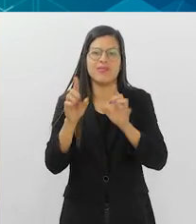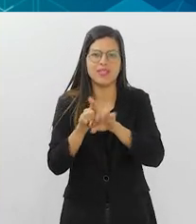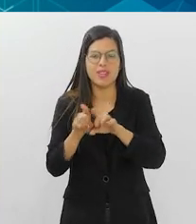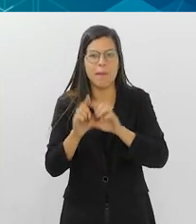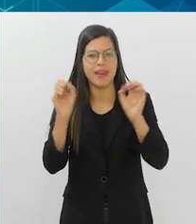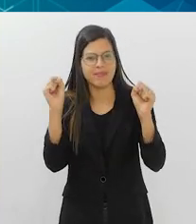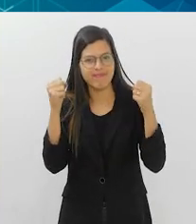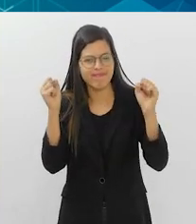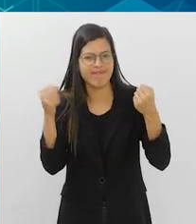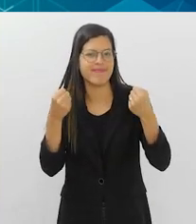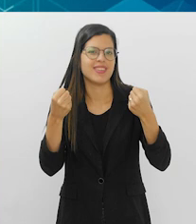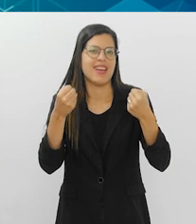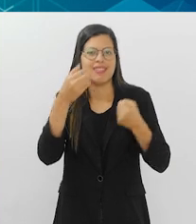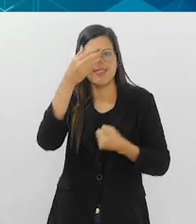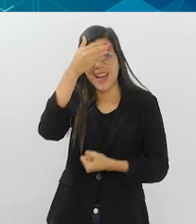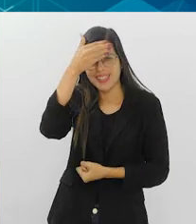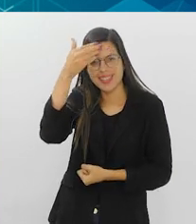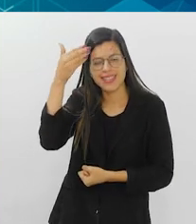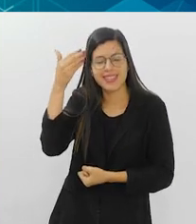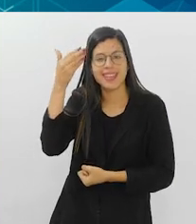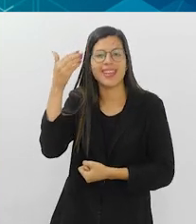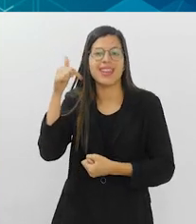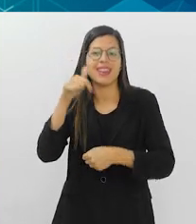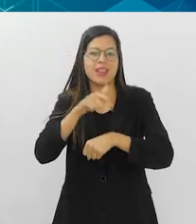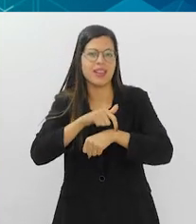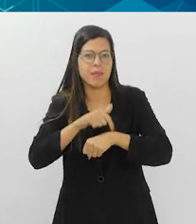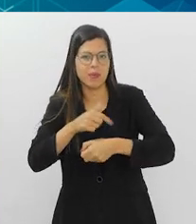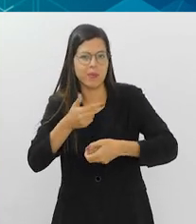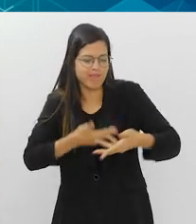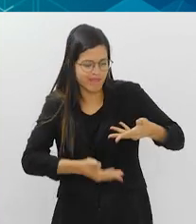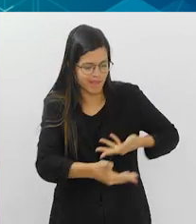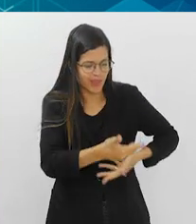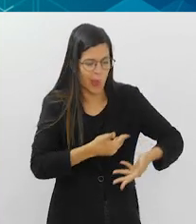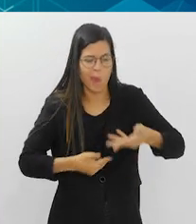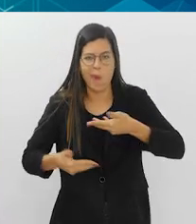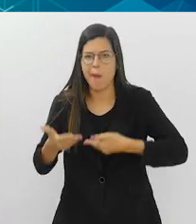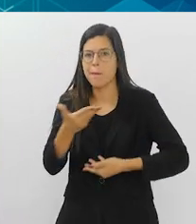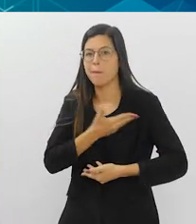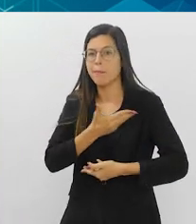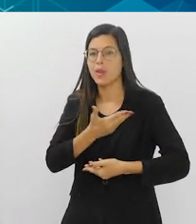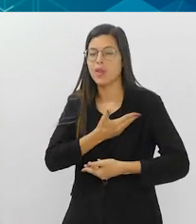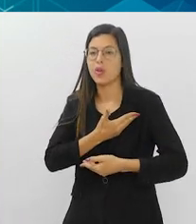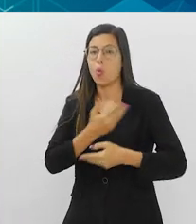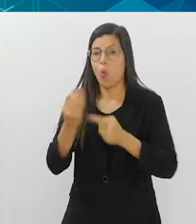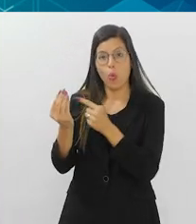físico, hobby, tempo com os amigos, tempo para si também, um